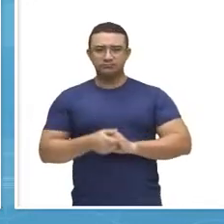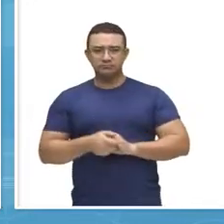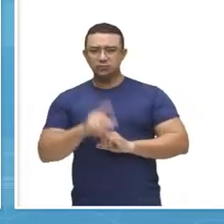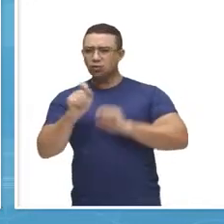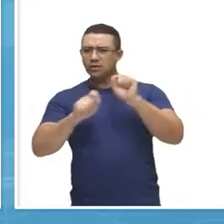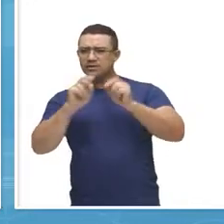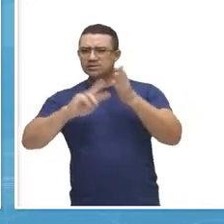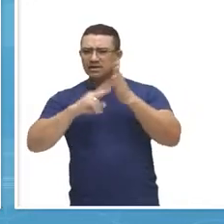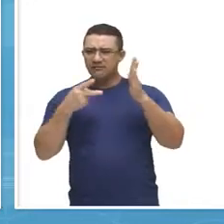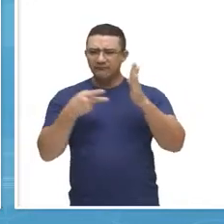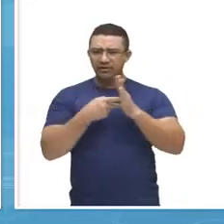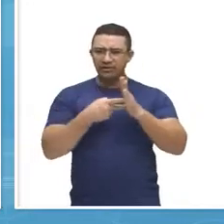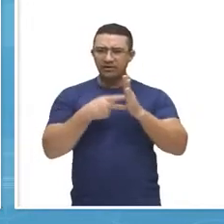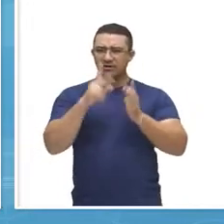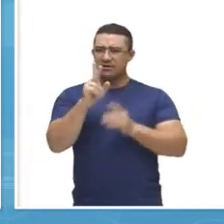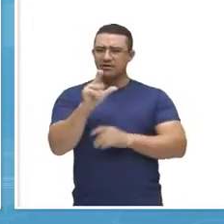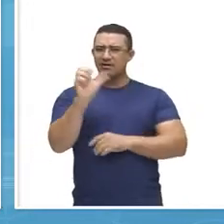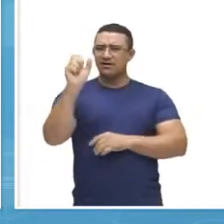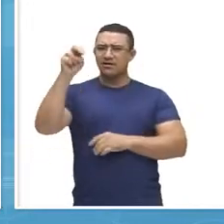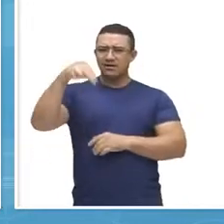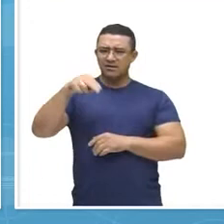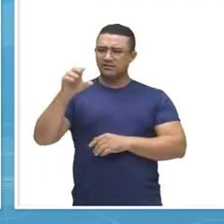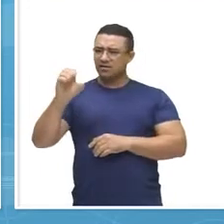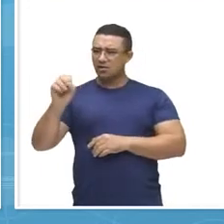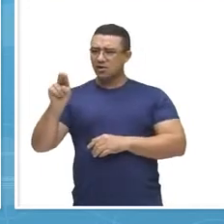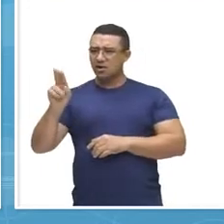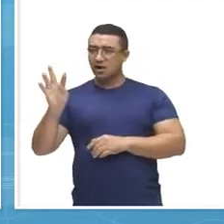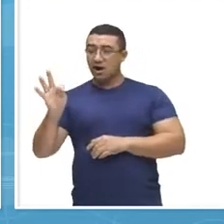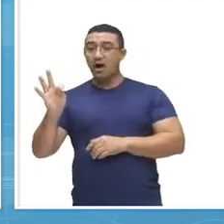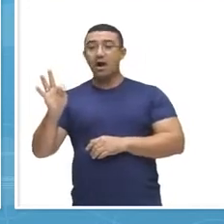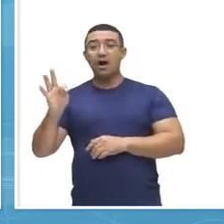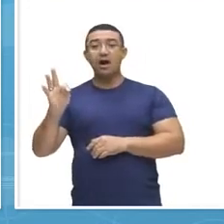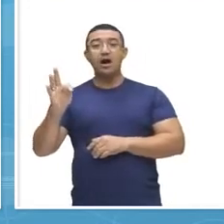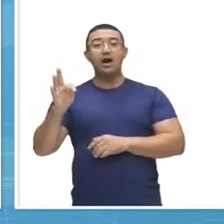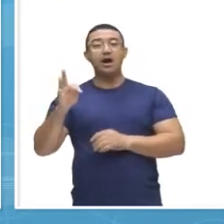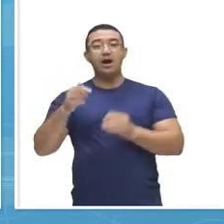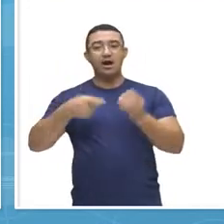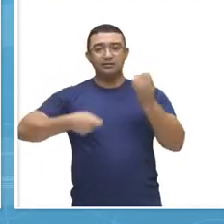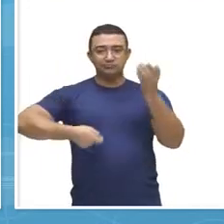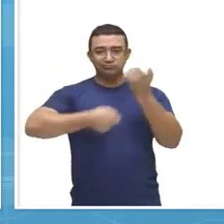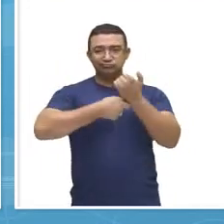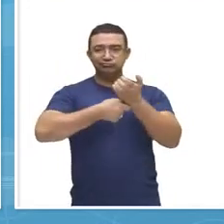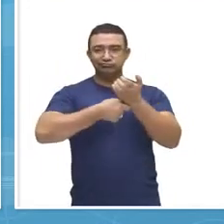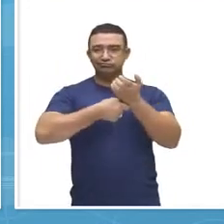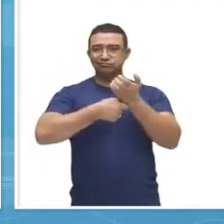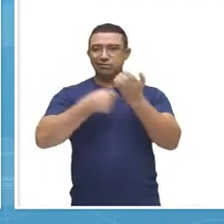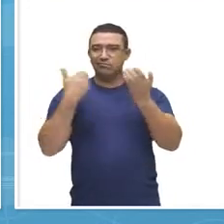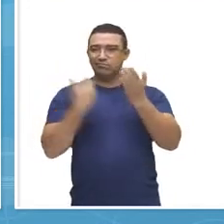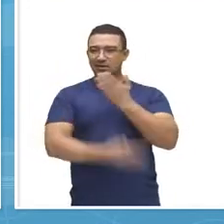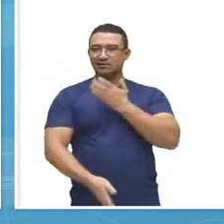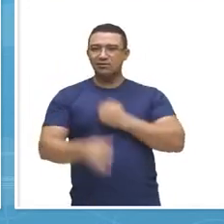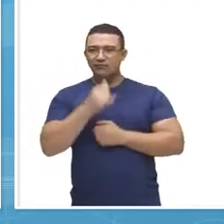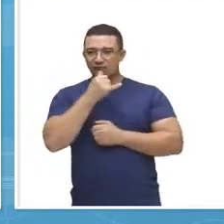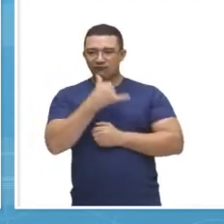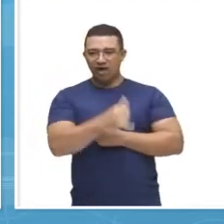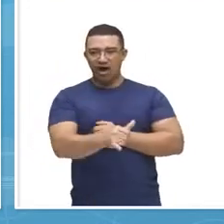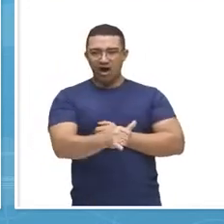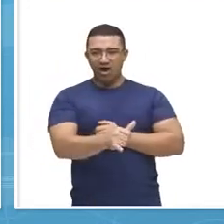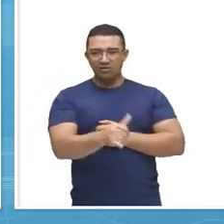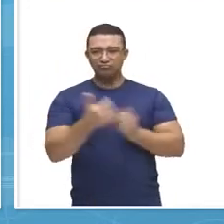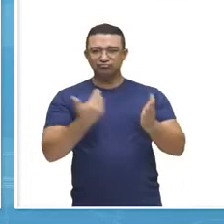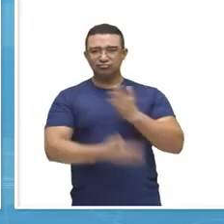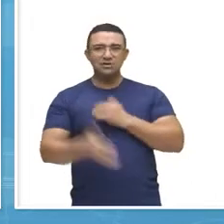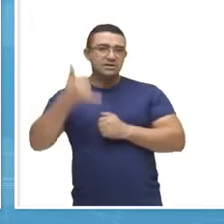significa ran out, teacher? Ran out quer dizer a bateria acabou. Né? Ran out quer dizer que a bateria se foi. Né? Eu não preciso colocar